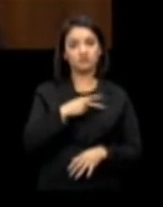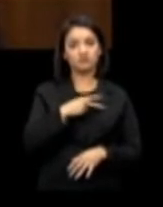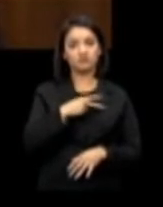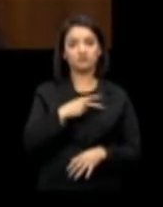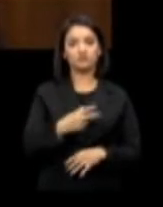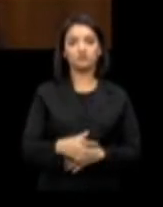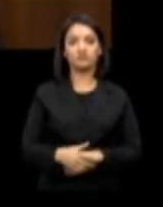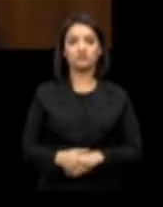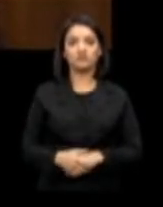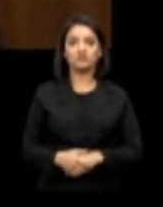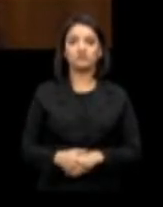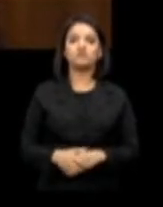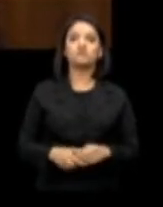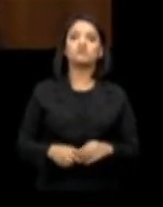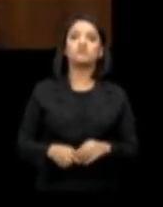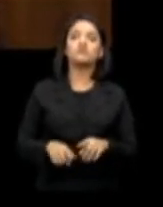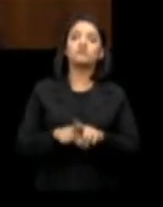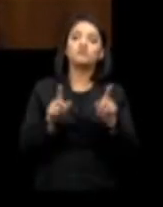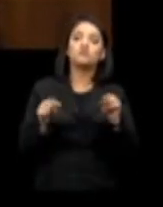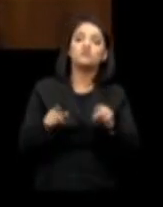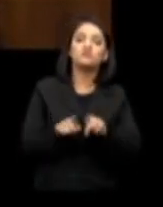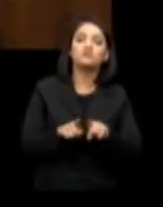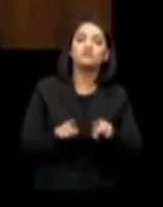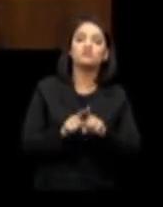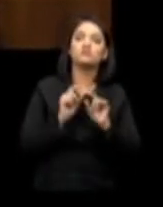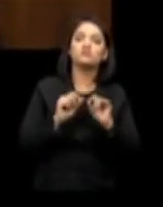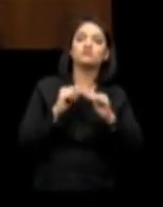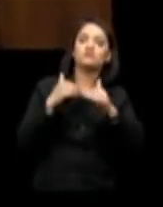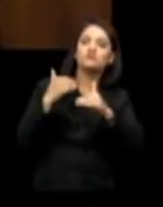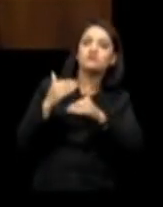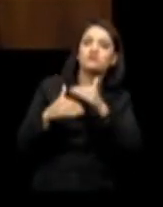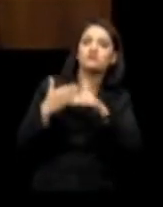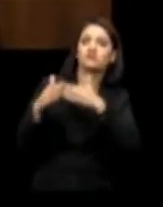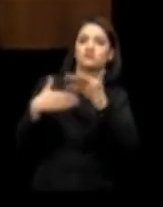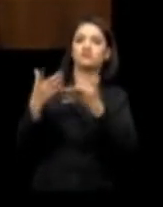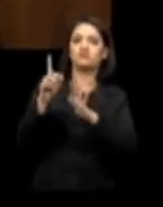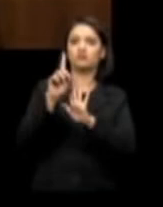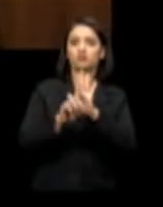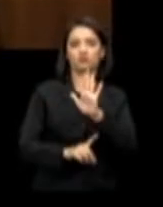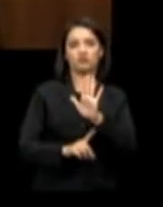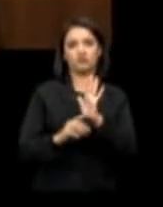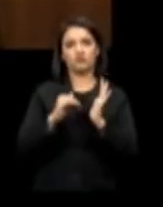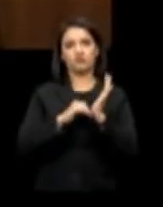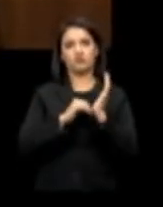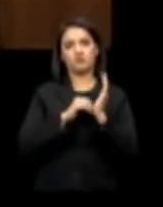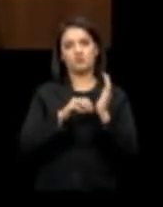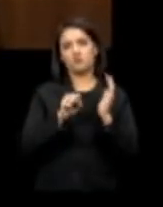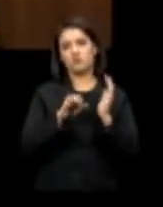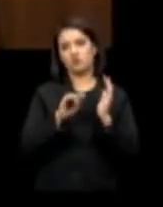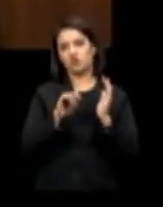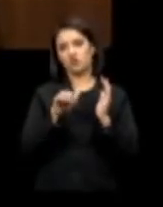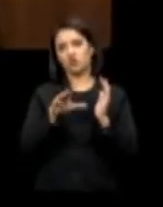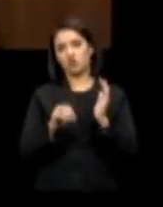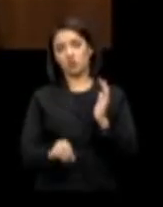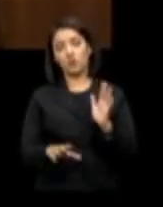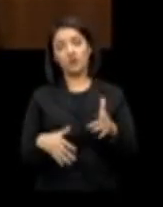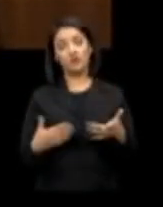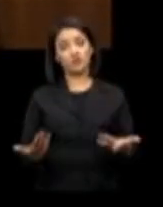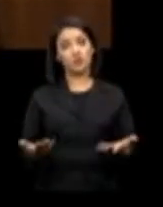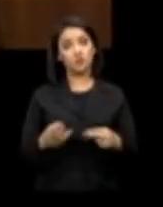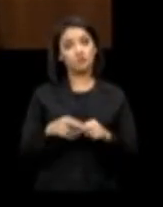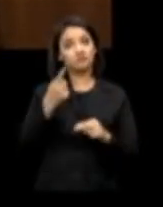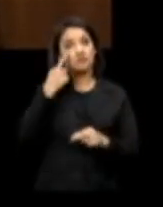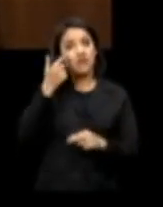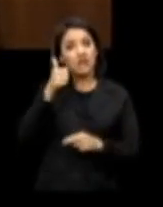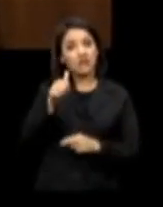direitos fundamentais, para além da mera evolução do direito ao sigilo. Nesse sentido, a análise